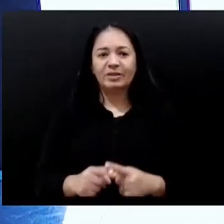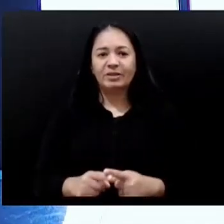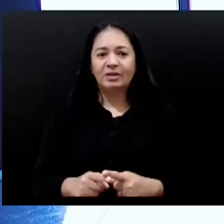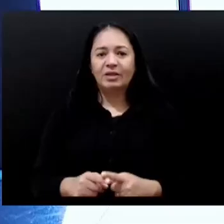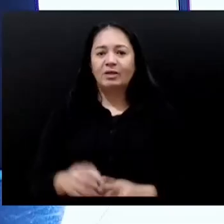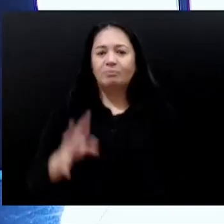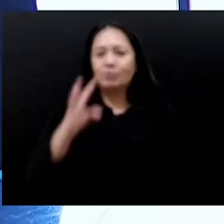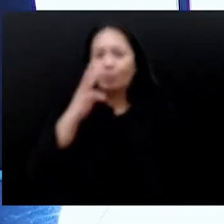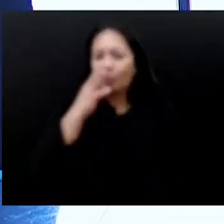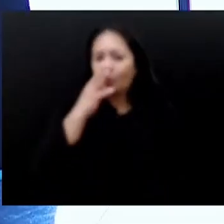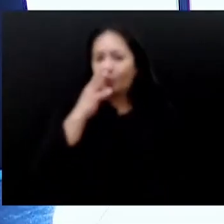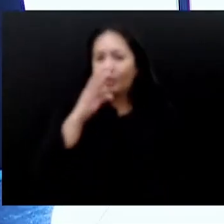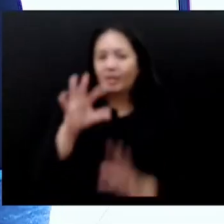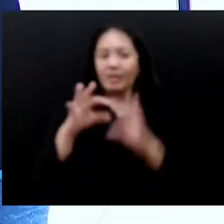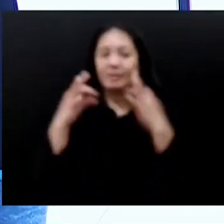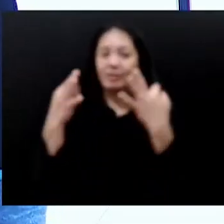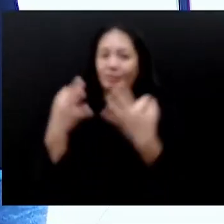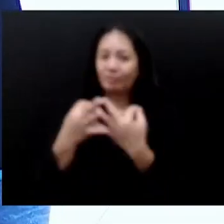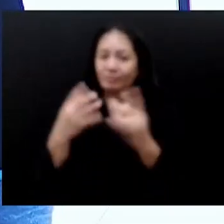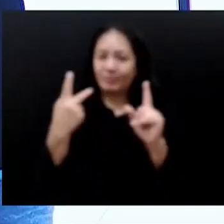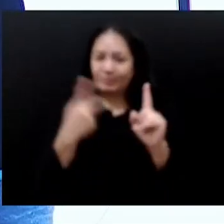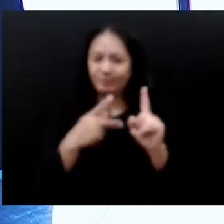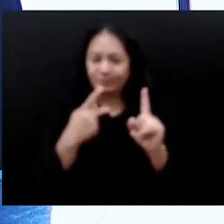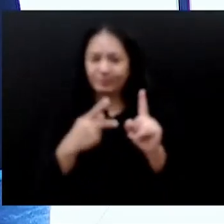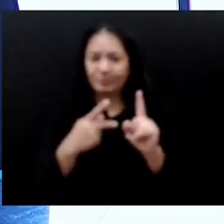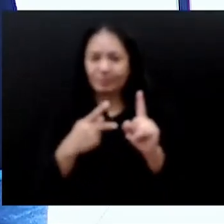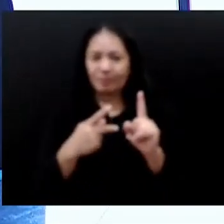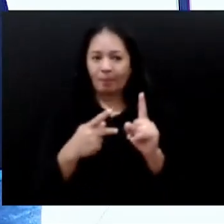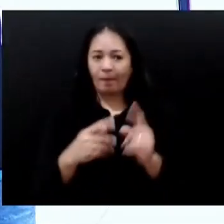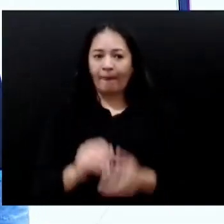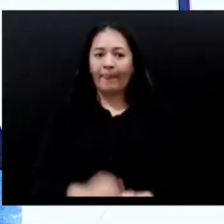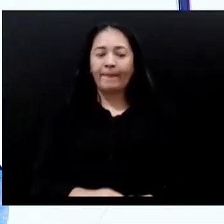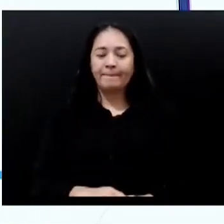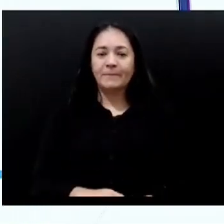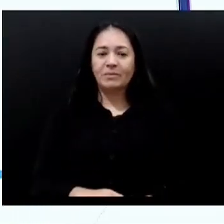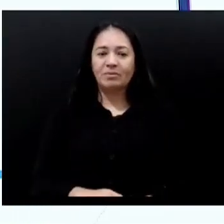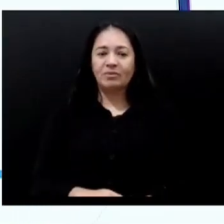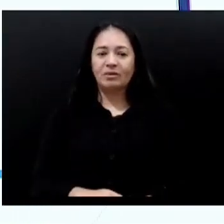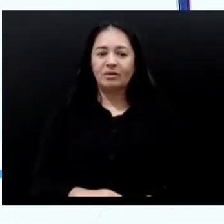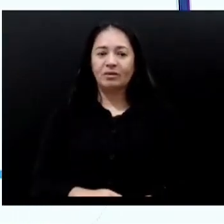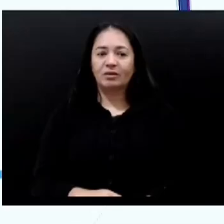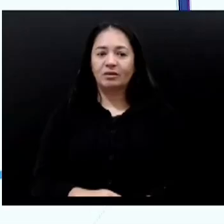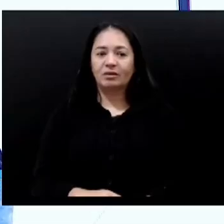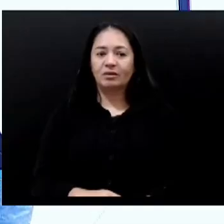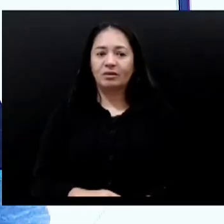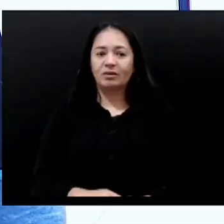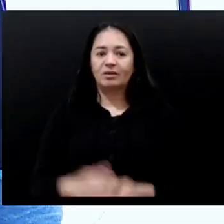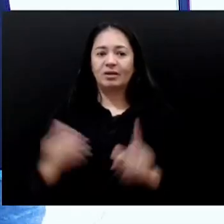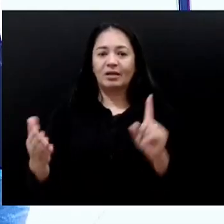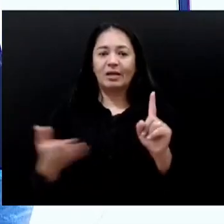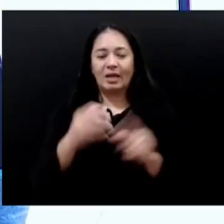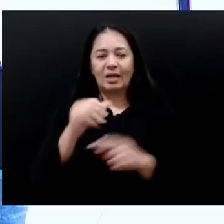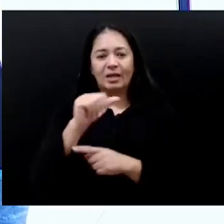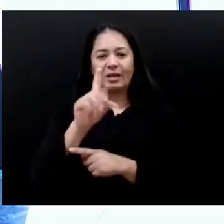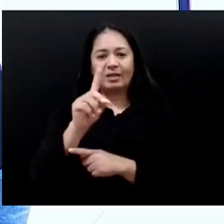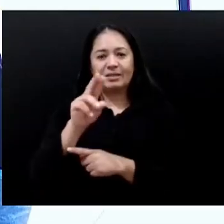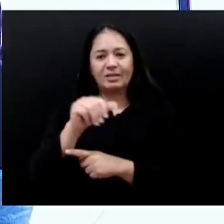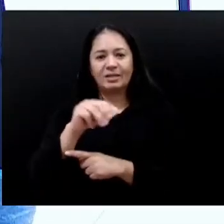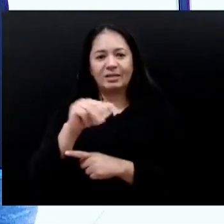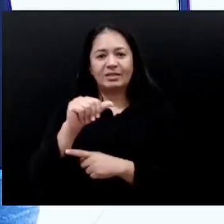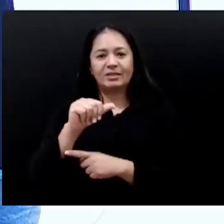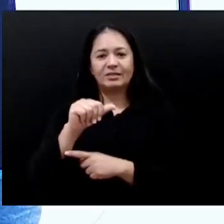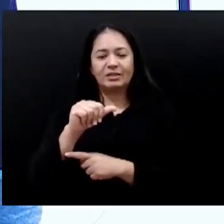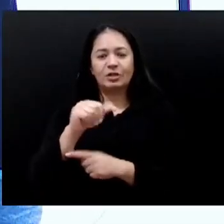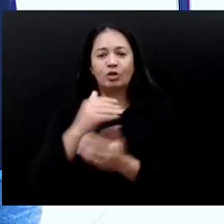família sua, Arthur. A Adriana veio trabalhar na gestão passada e